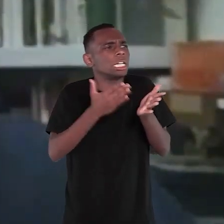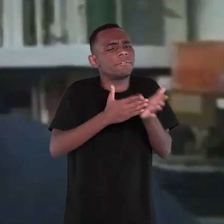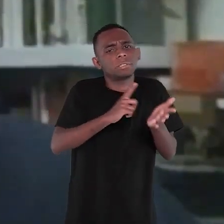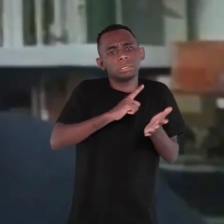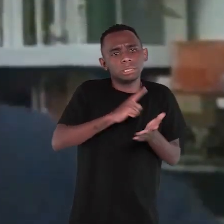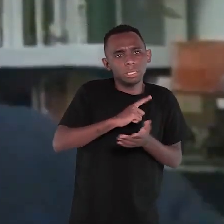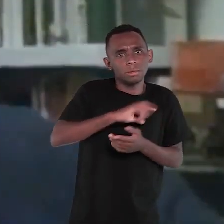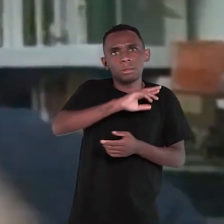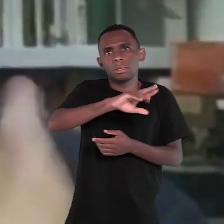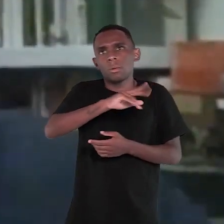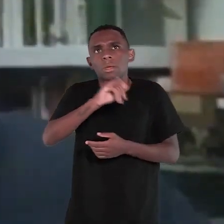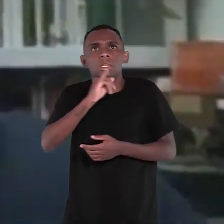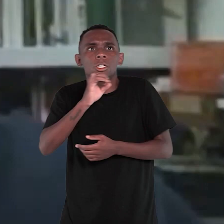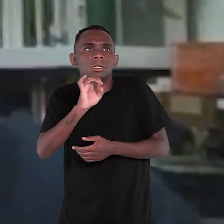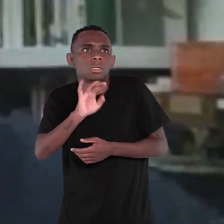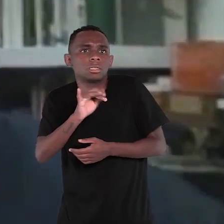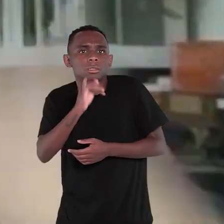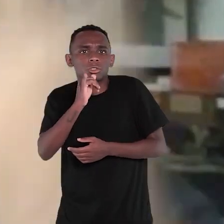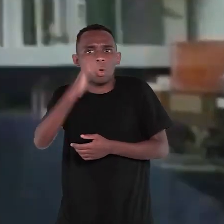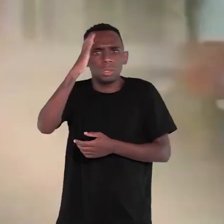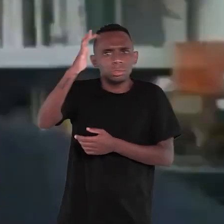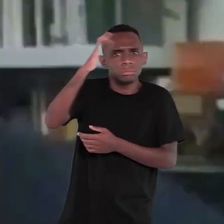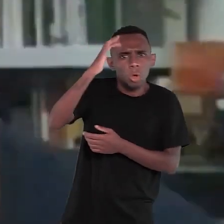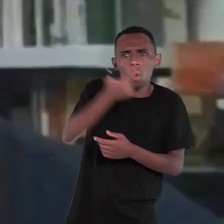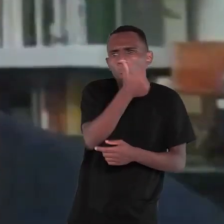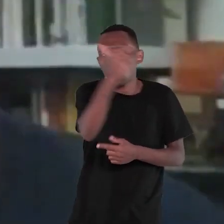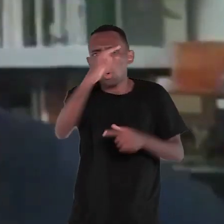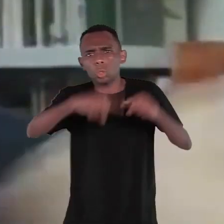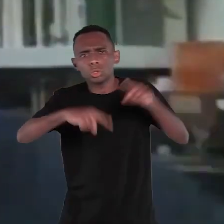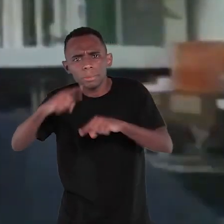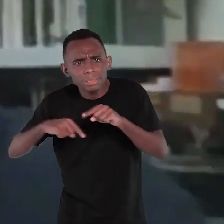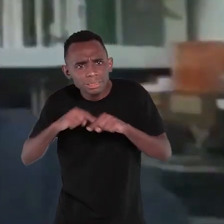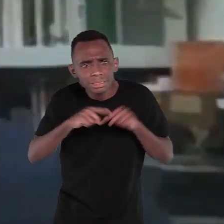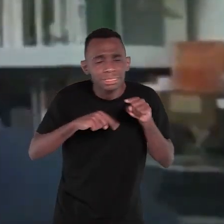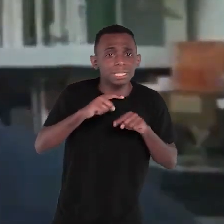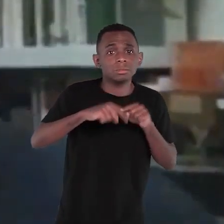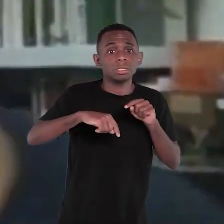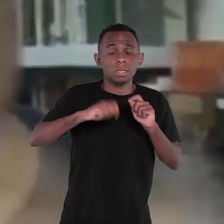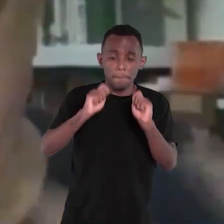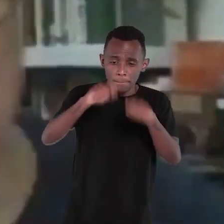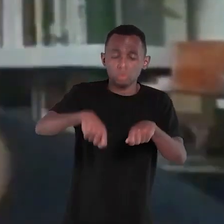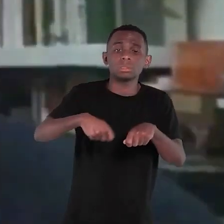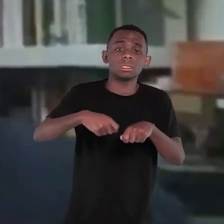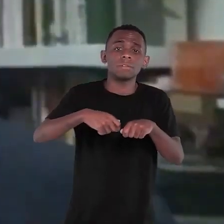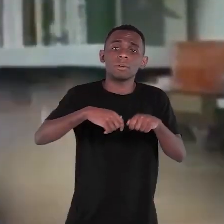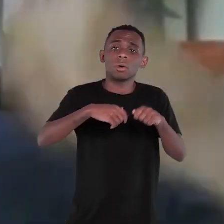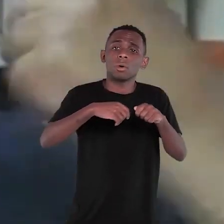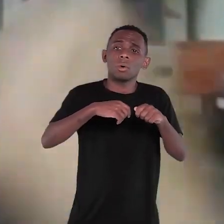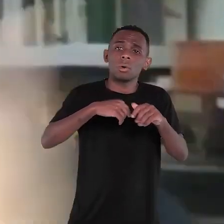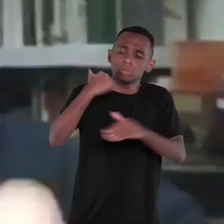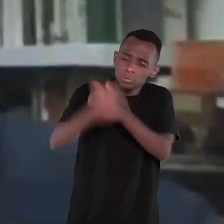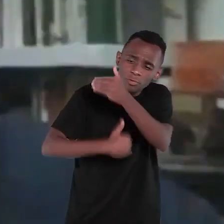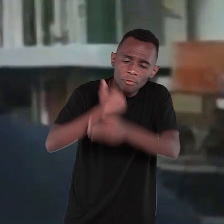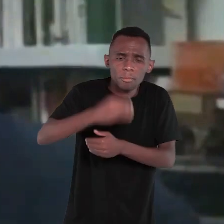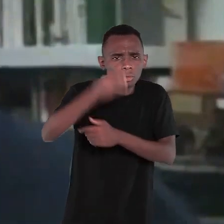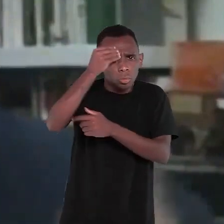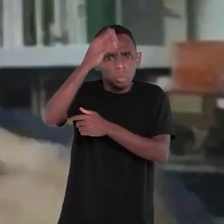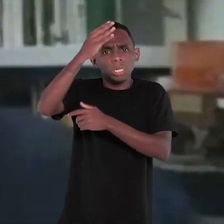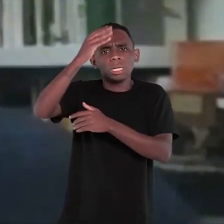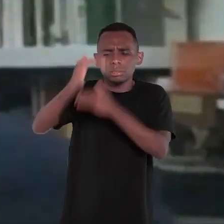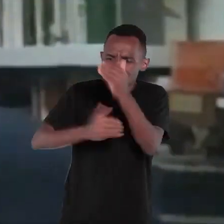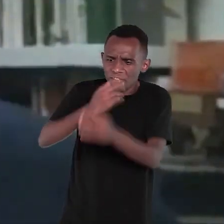tem que ter, não só de livros, né, de outros materiais que ajudem na construção do conhecimento, na abordagem